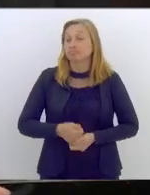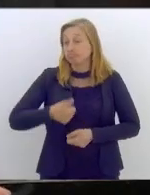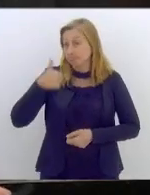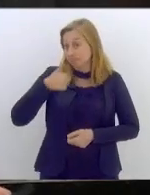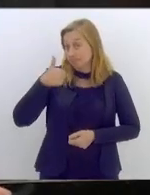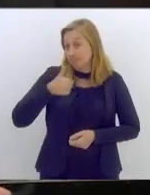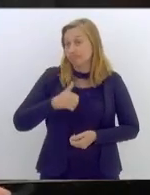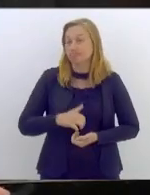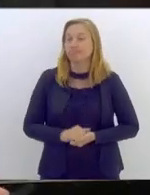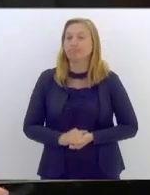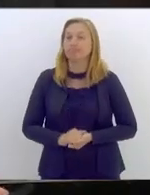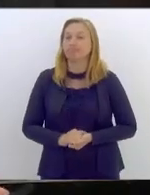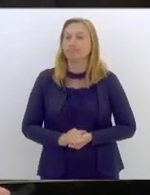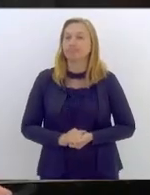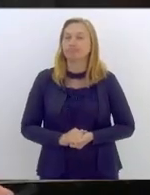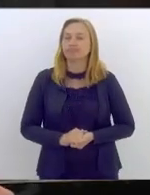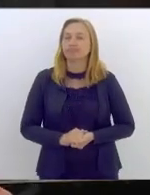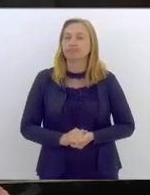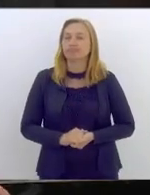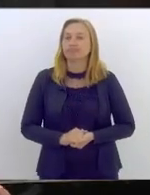Primeiro,